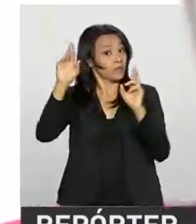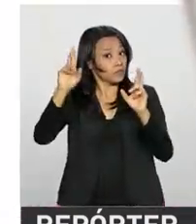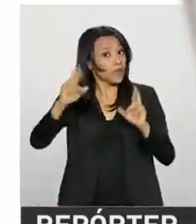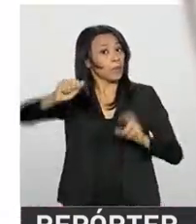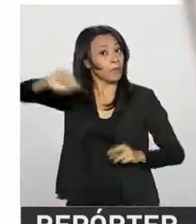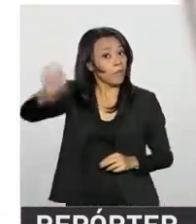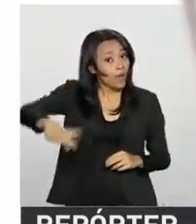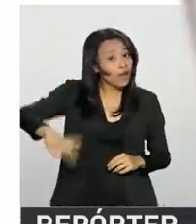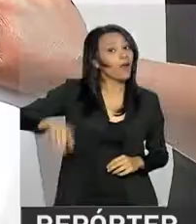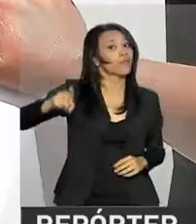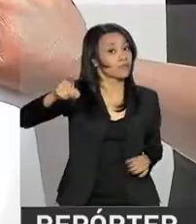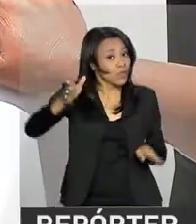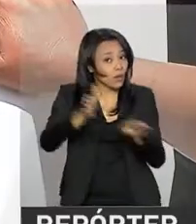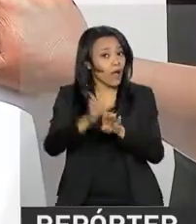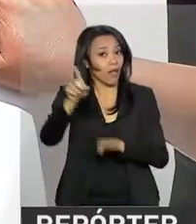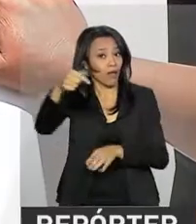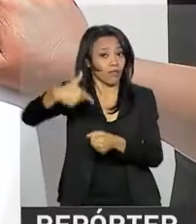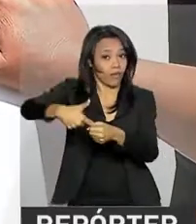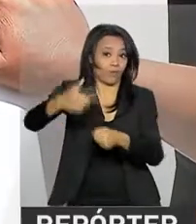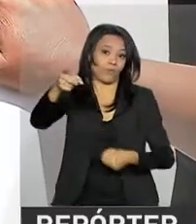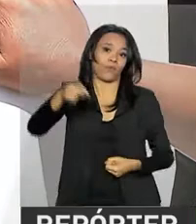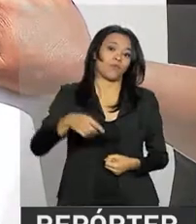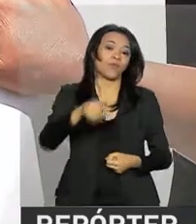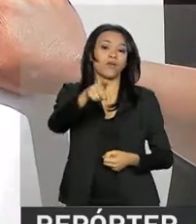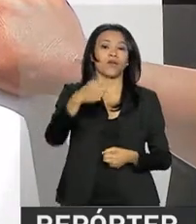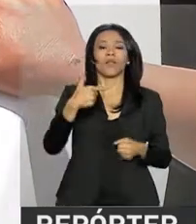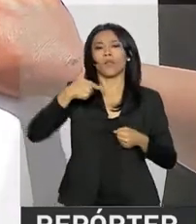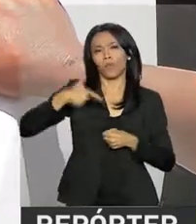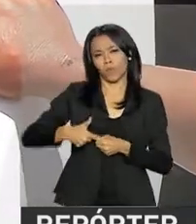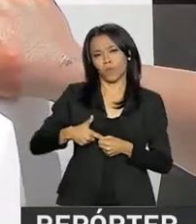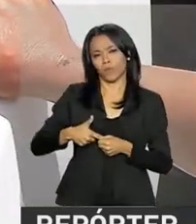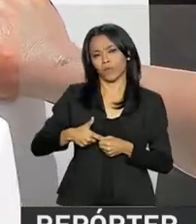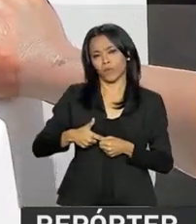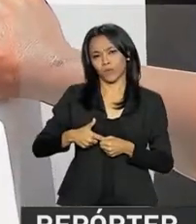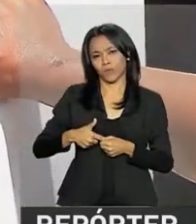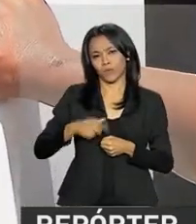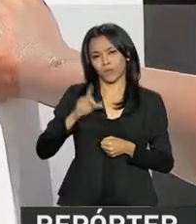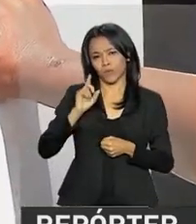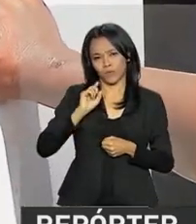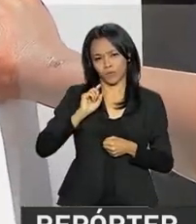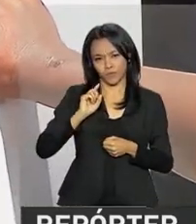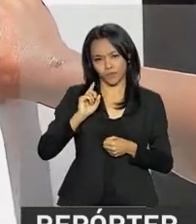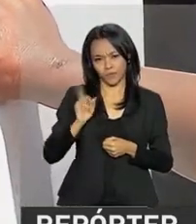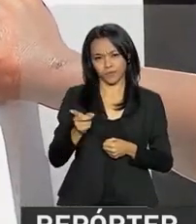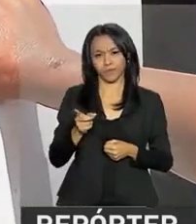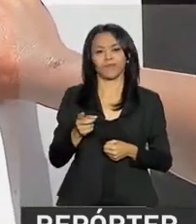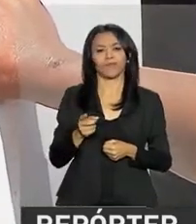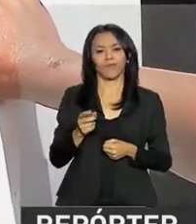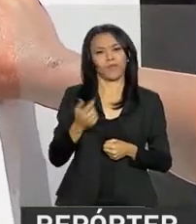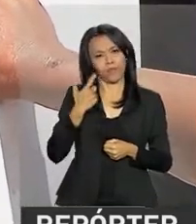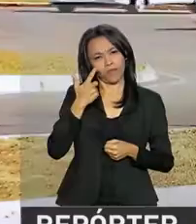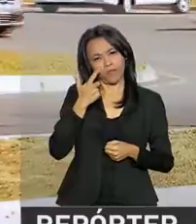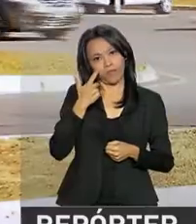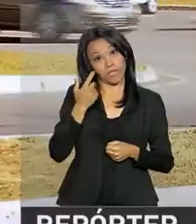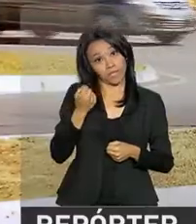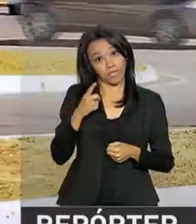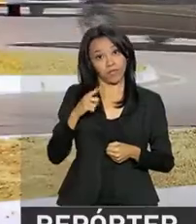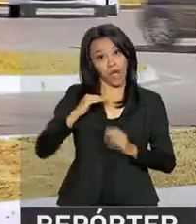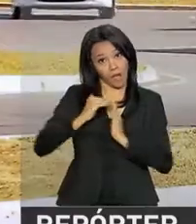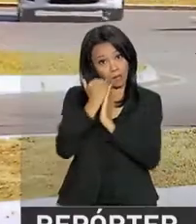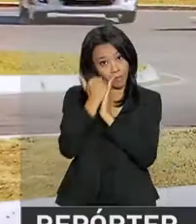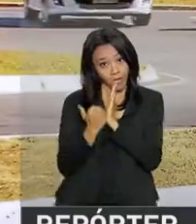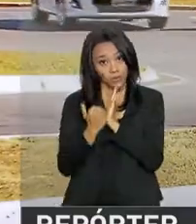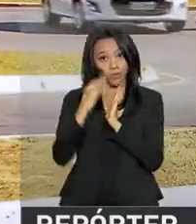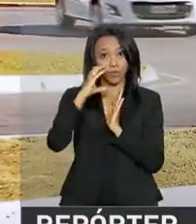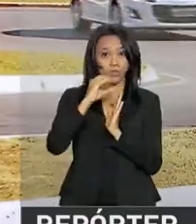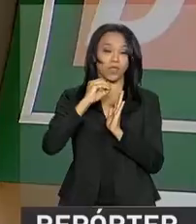preços baixos até lá. Eu abasteci lá no posto Consenso, estava abaixado os 46 centavos lá. A partir do momento